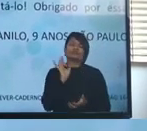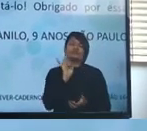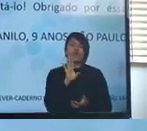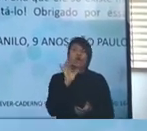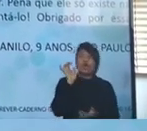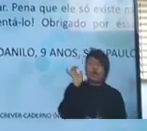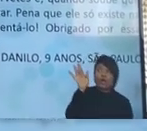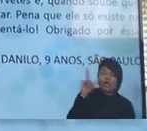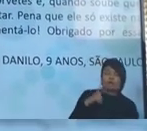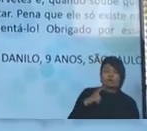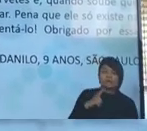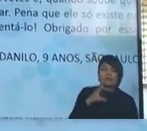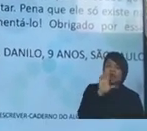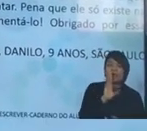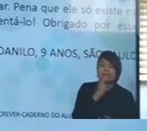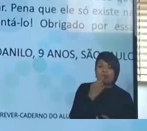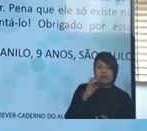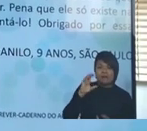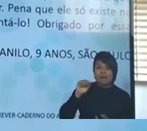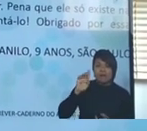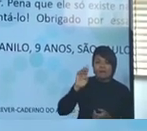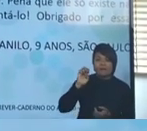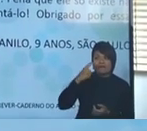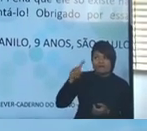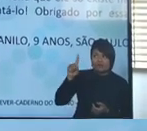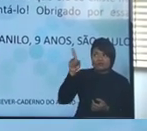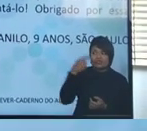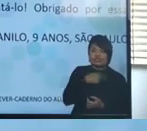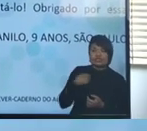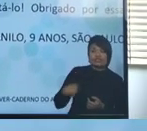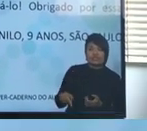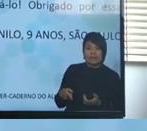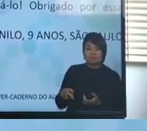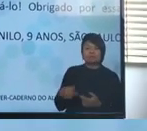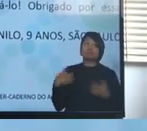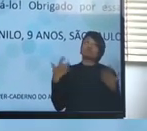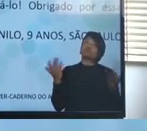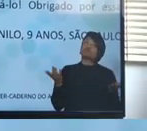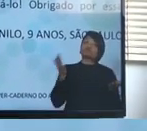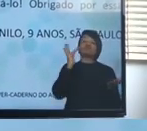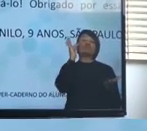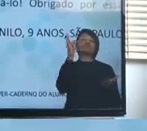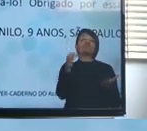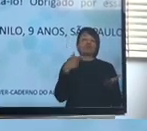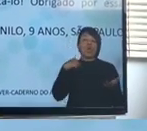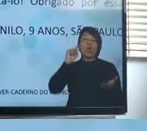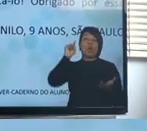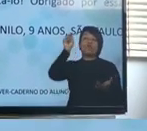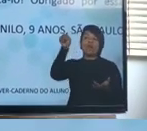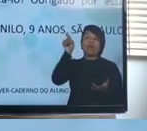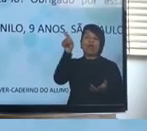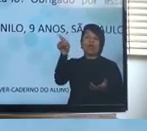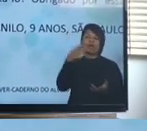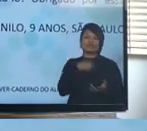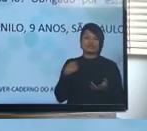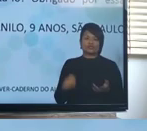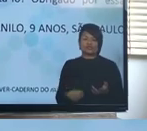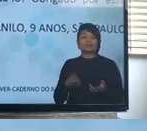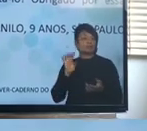na China. Quem sabe um dia irei até lá, só para